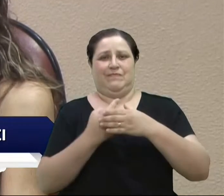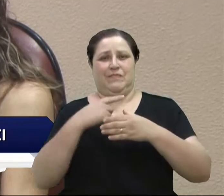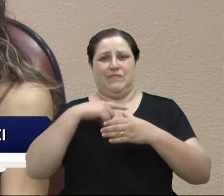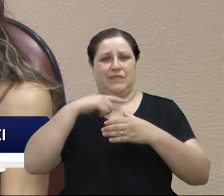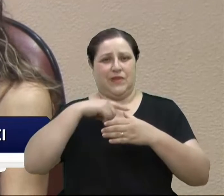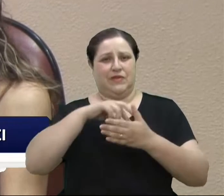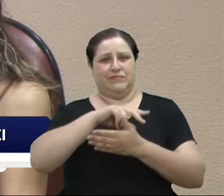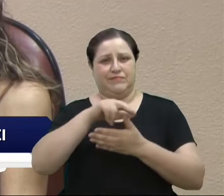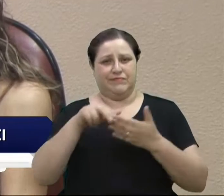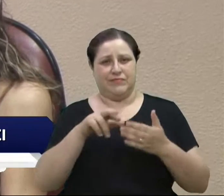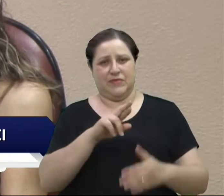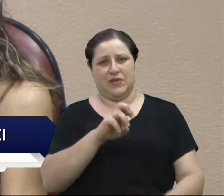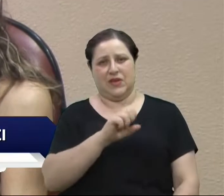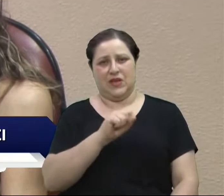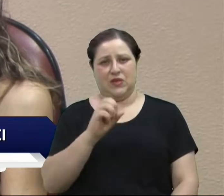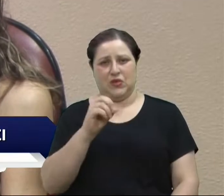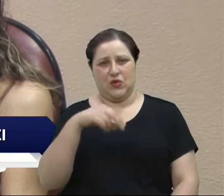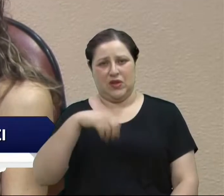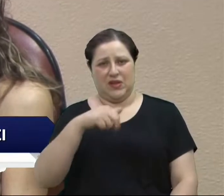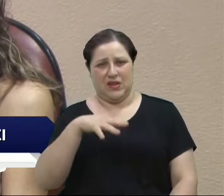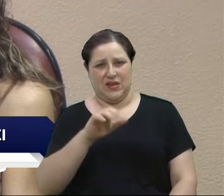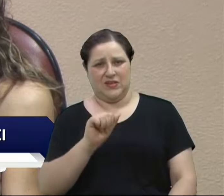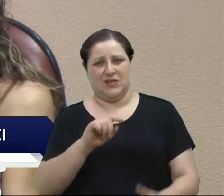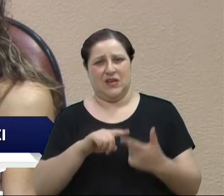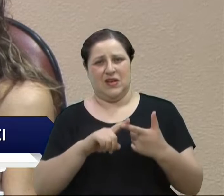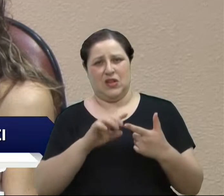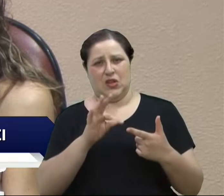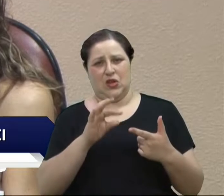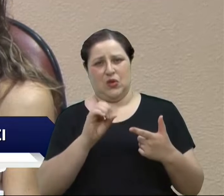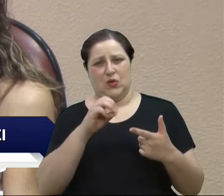tomografia, nós temos mais